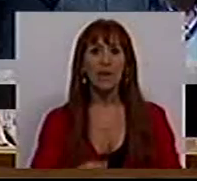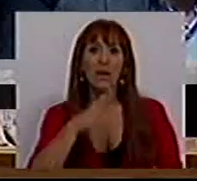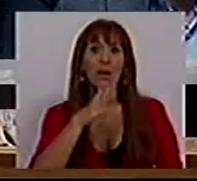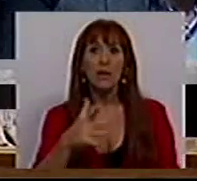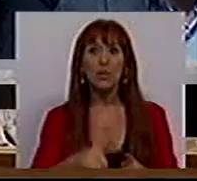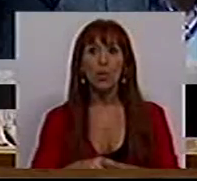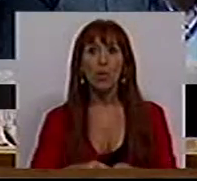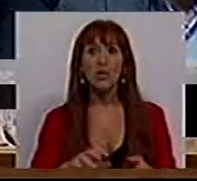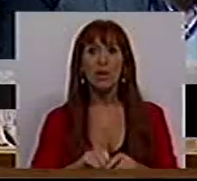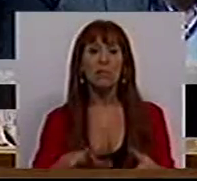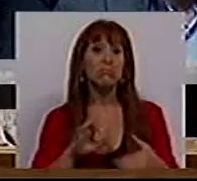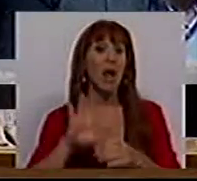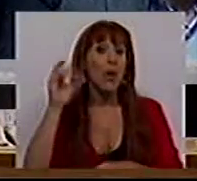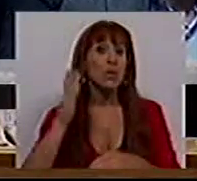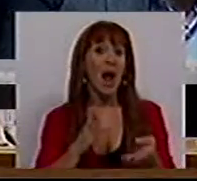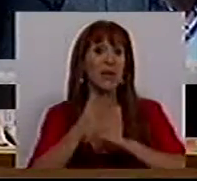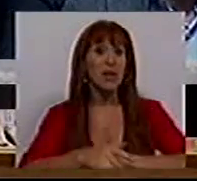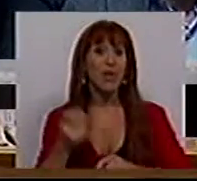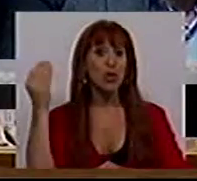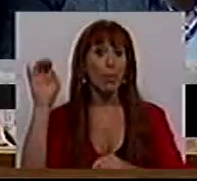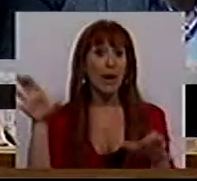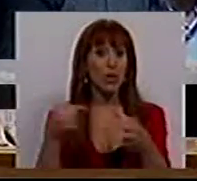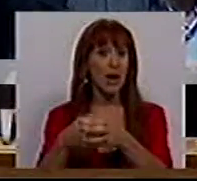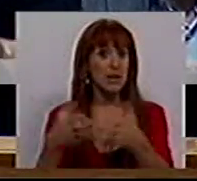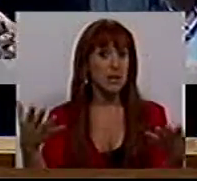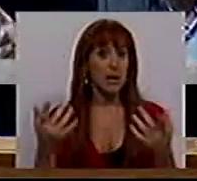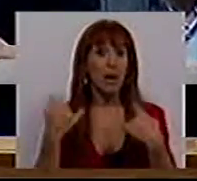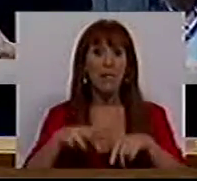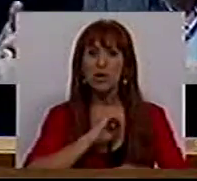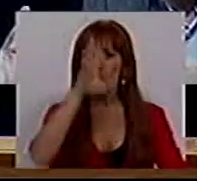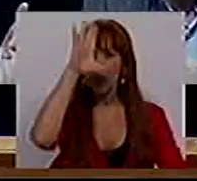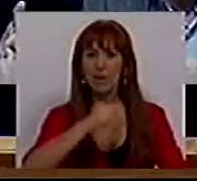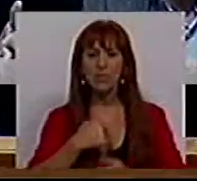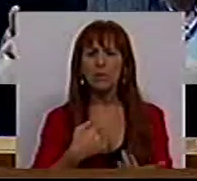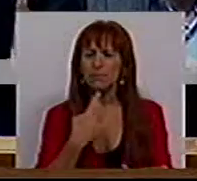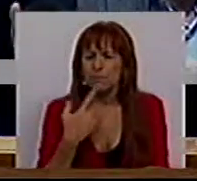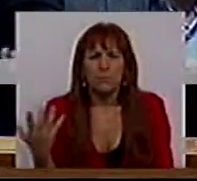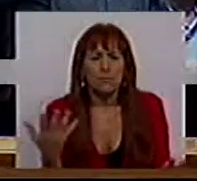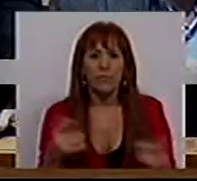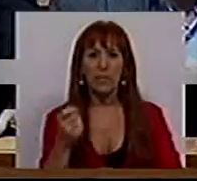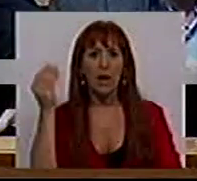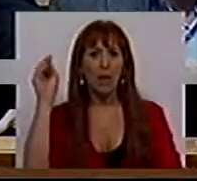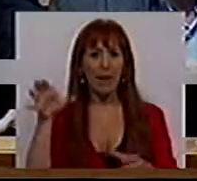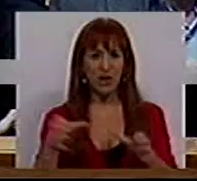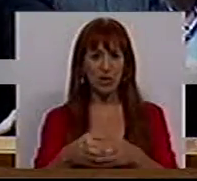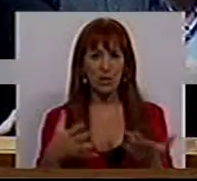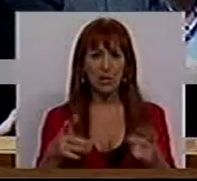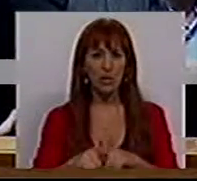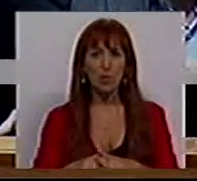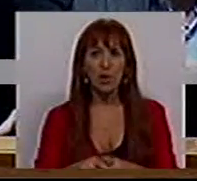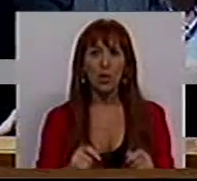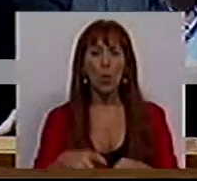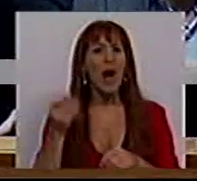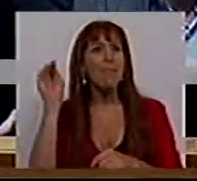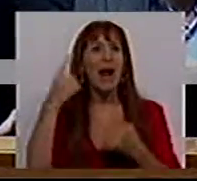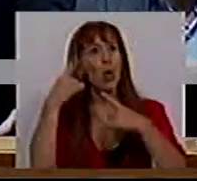Diz que tal acontecerá através da Caixa Geral de Depósitos. Mas, Sr. Primeiro-Ministro, entendamos-nos, a Caixa Geral de Depósitos não passou a ser